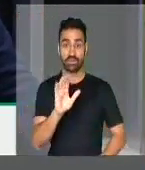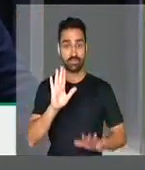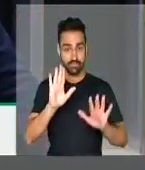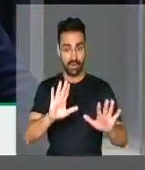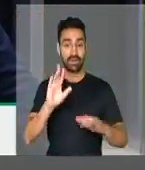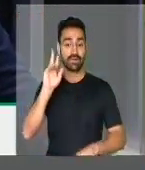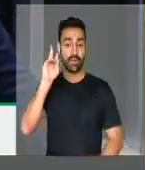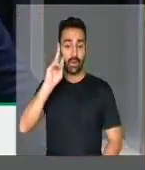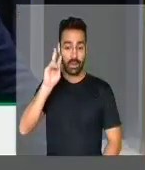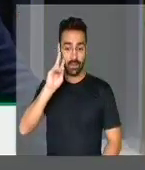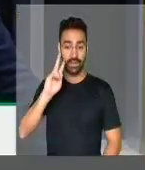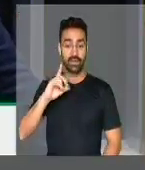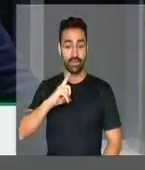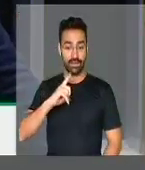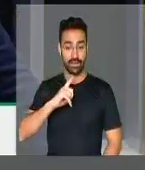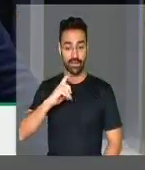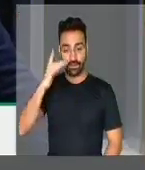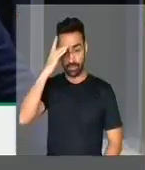dificuldades